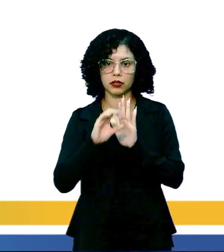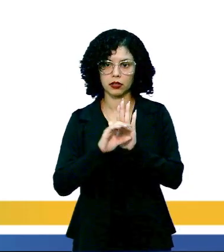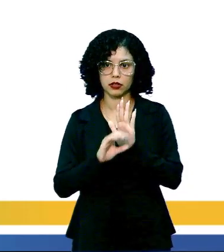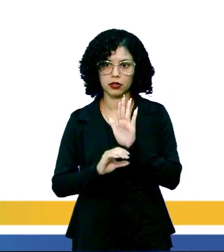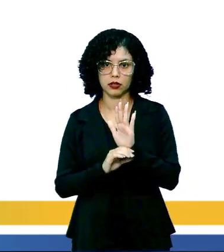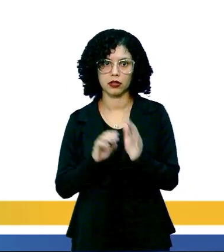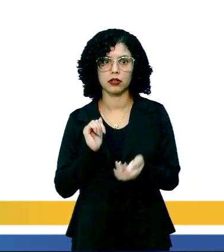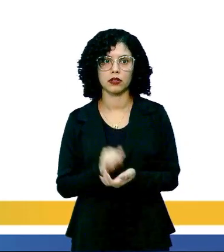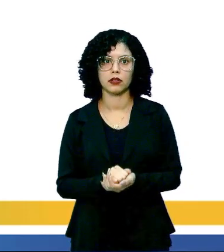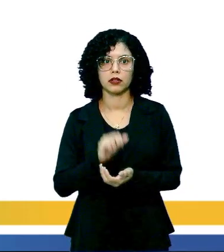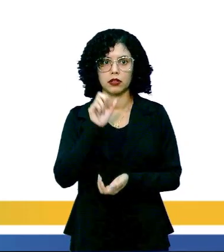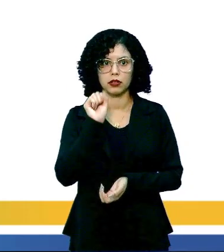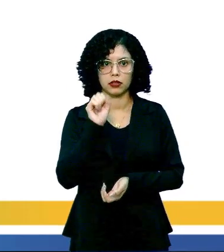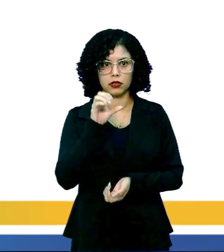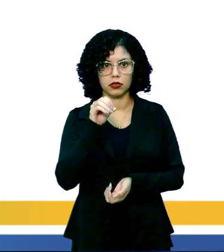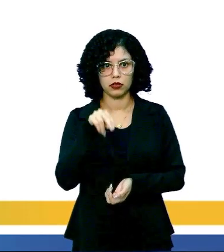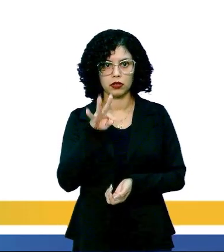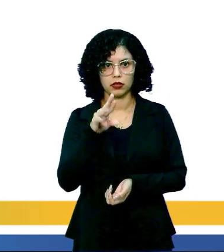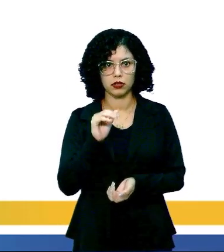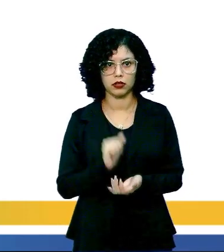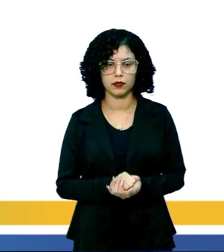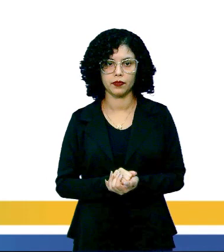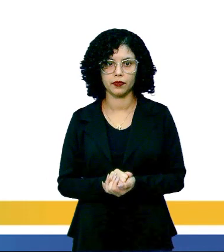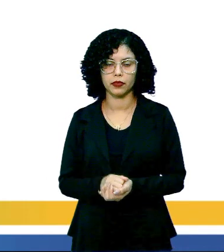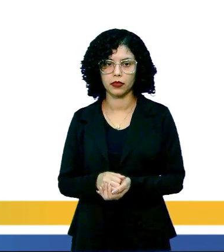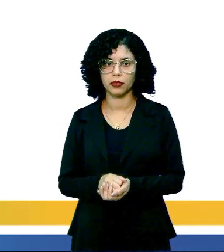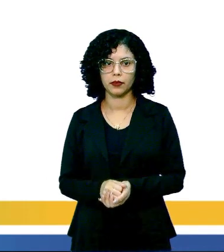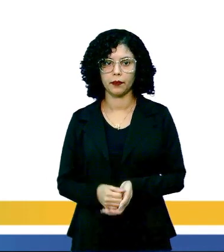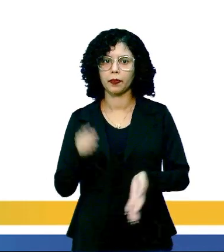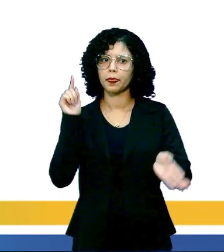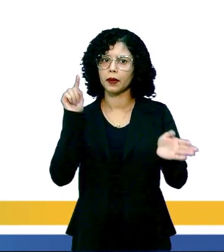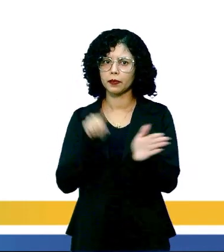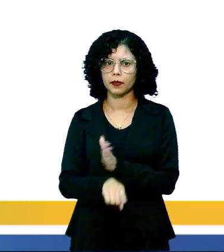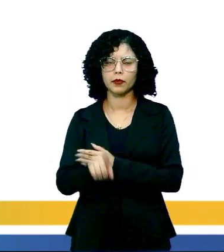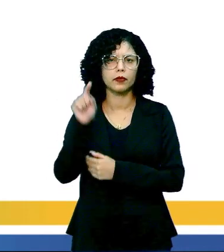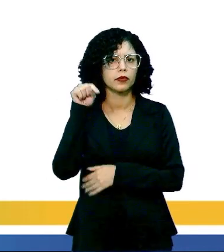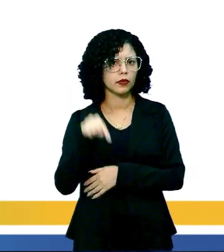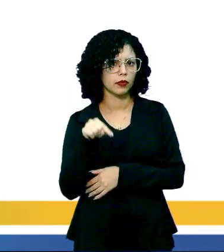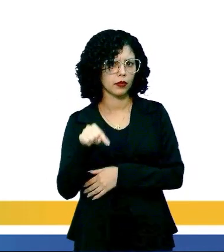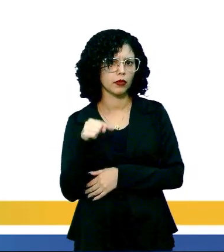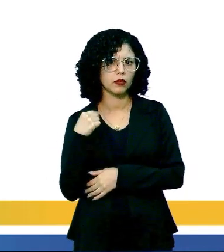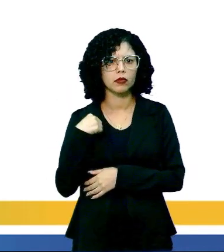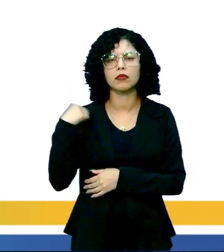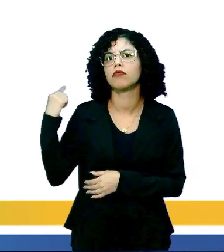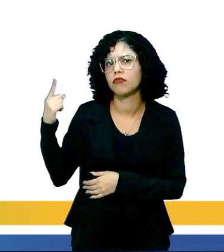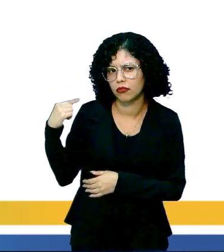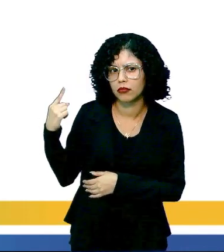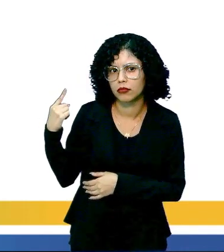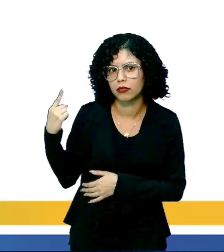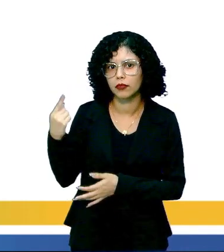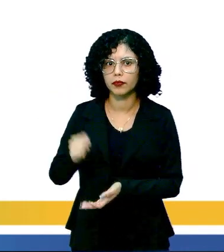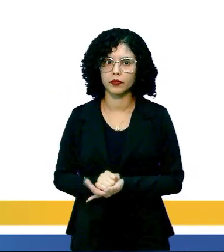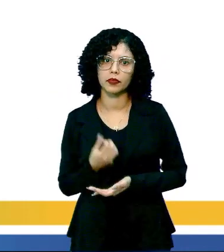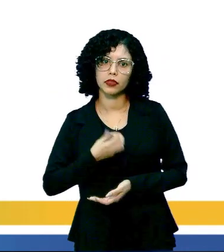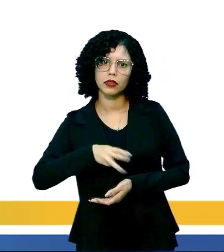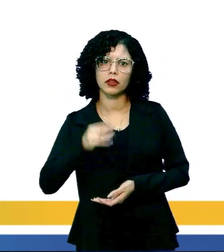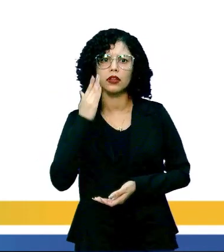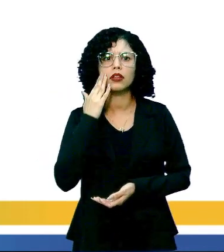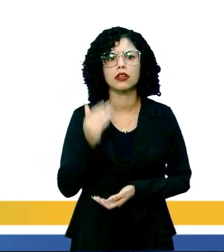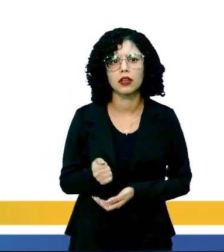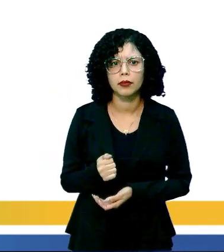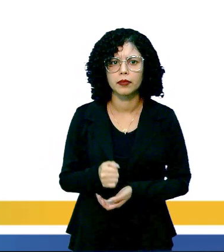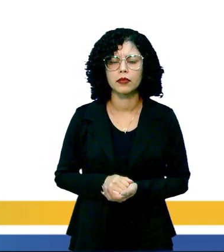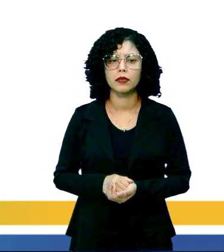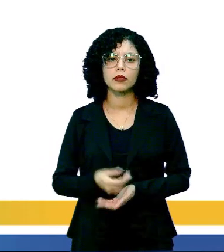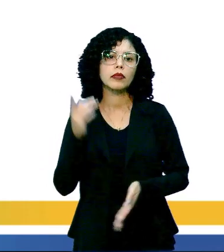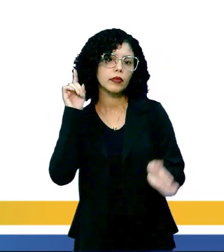tem o soneto da Ana Cristina César. Diz assim: pergunto aqui se sou louca.